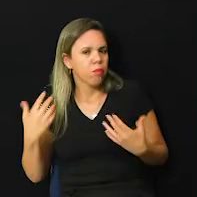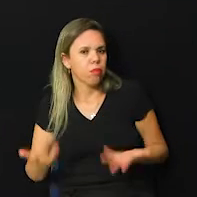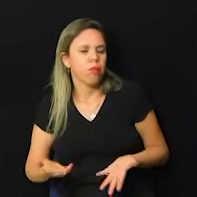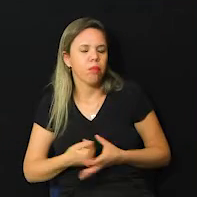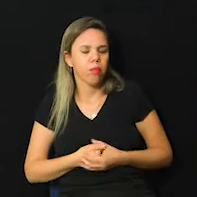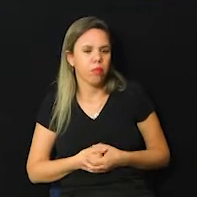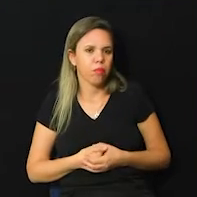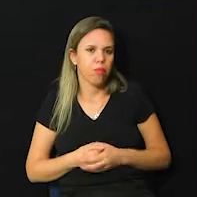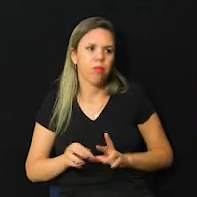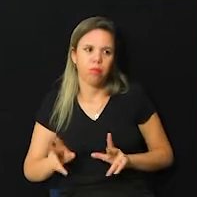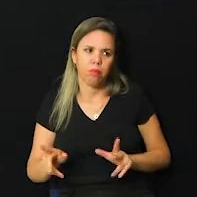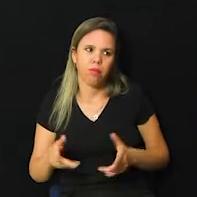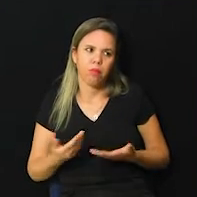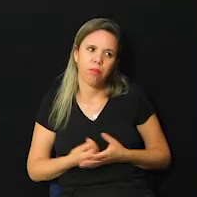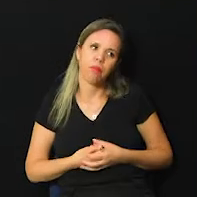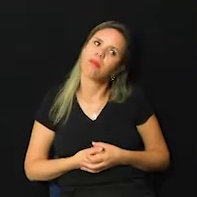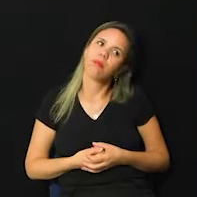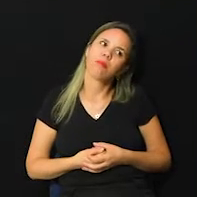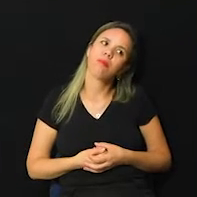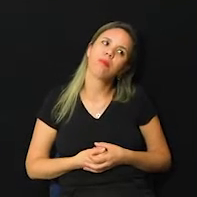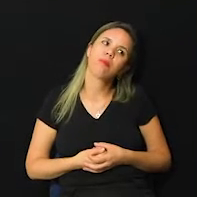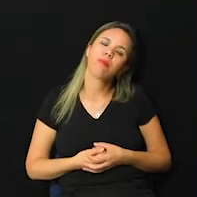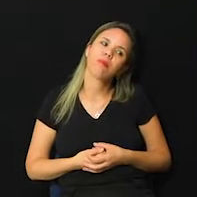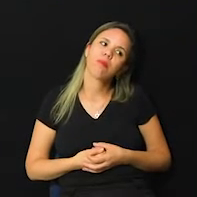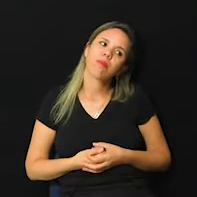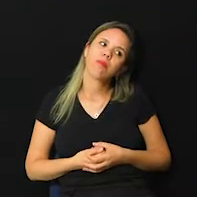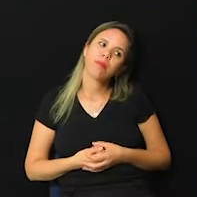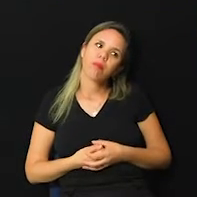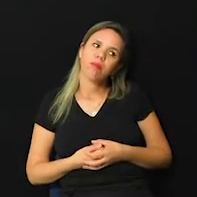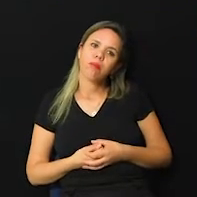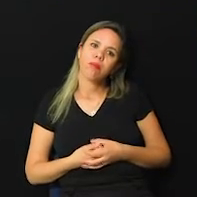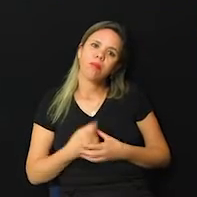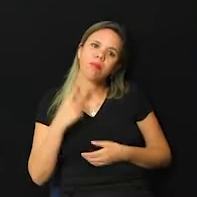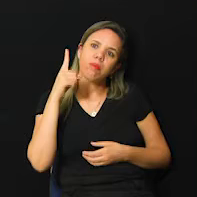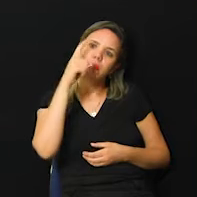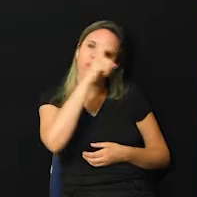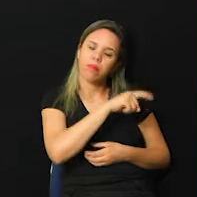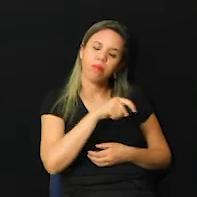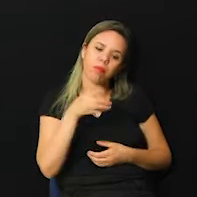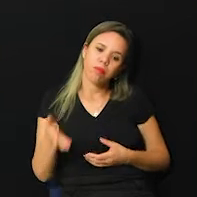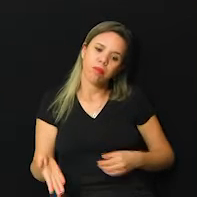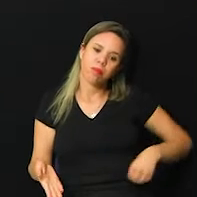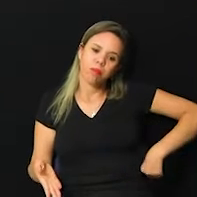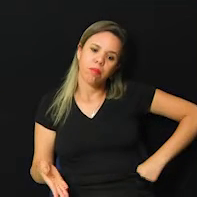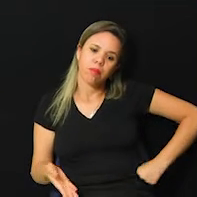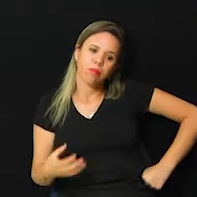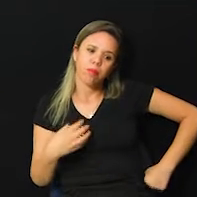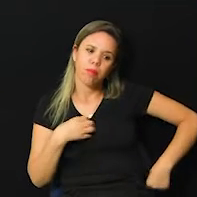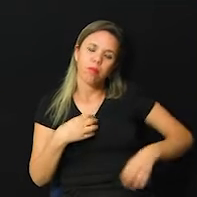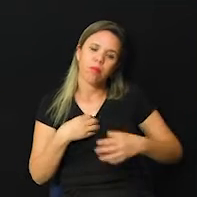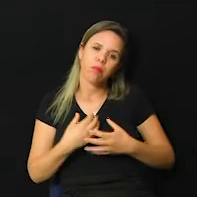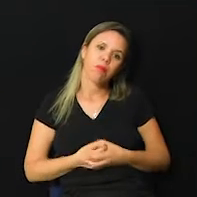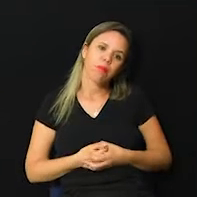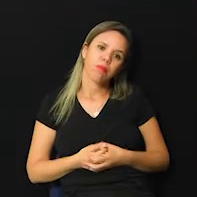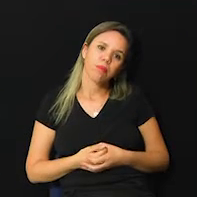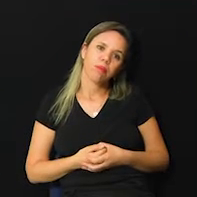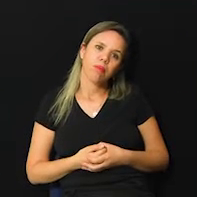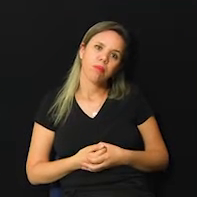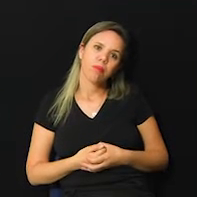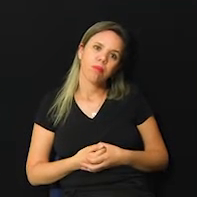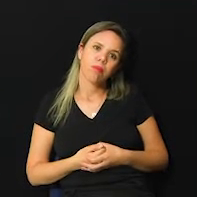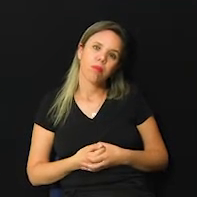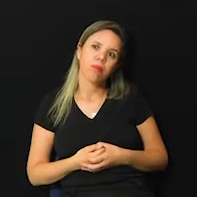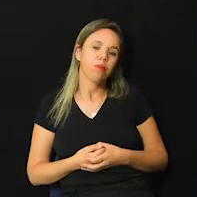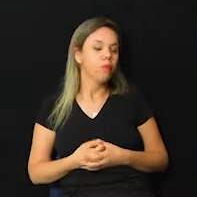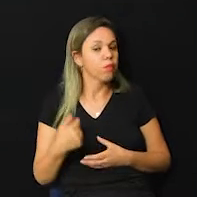é é bem diferente esse é um dos pontos que é um pouquinho mais difícil para gente pegar o jeito é